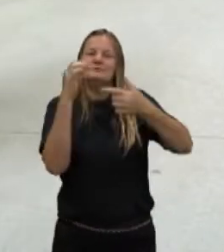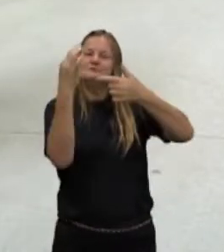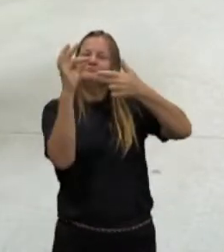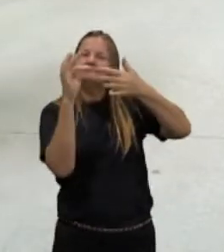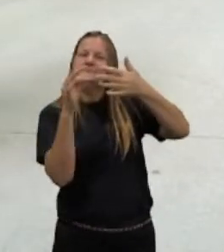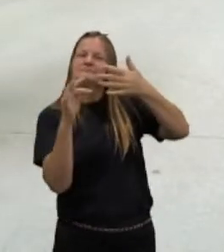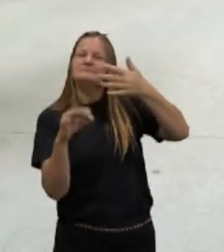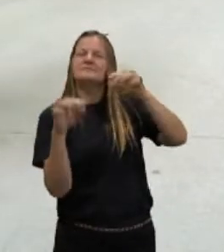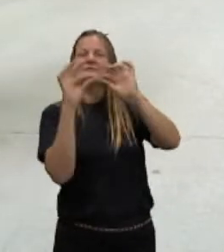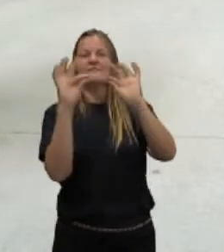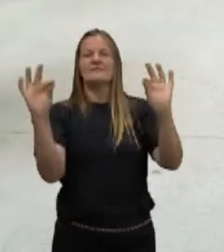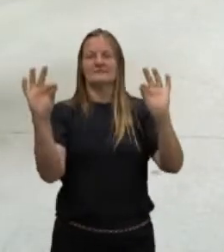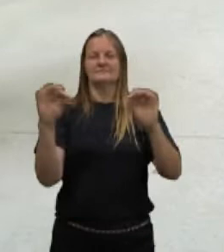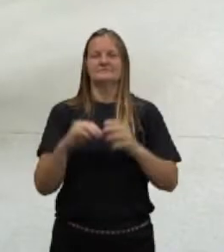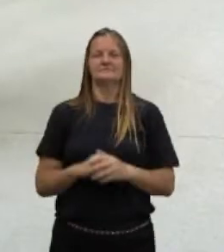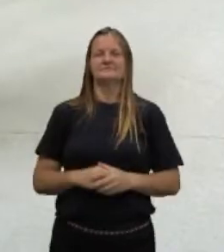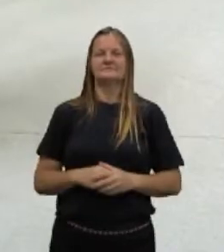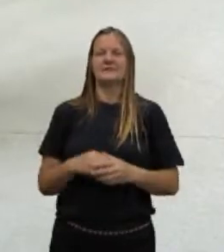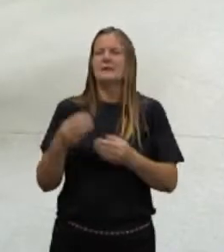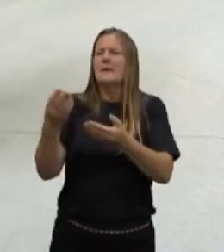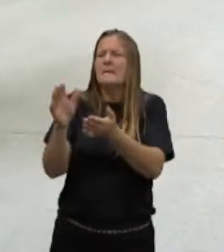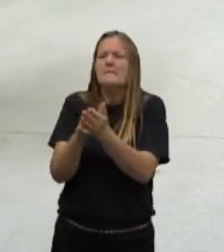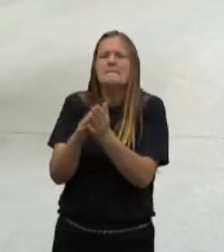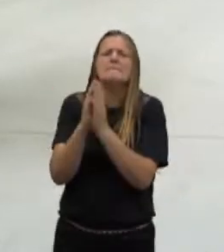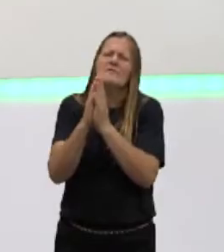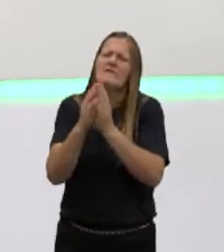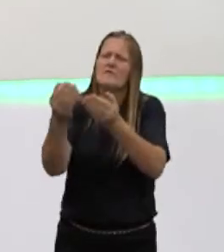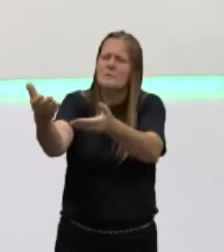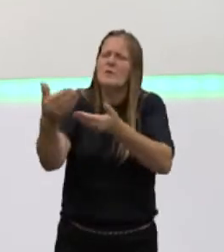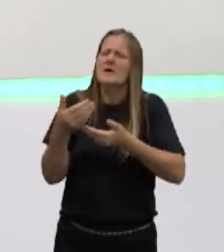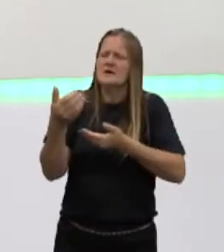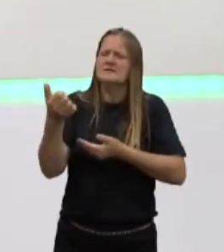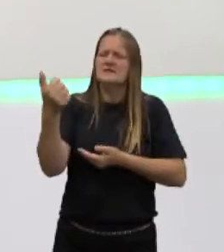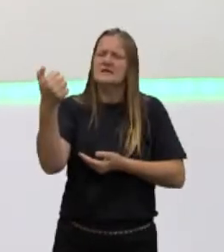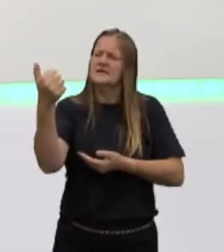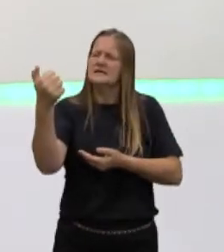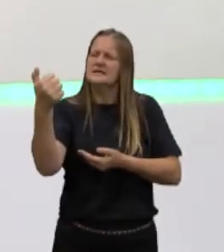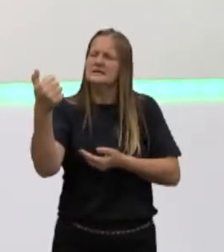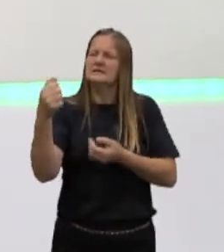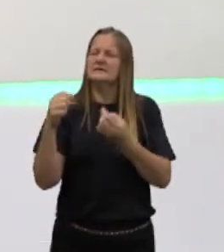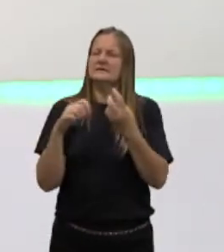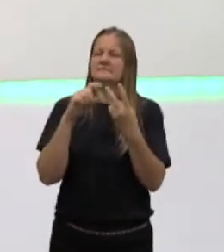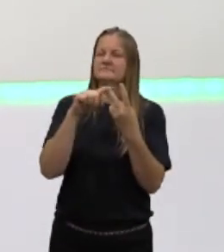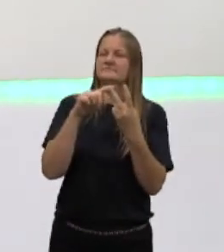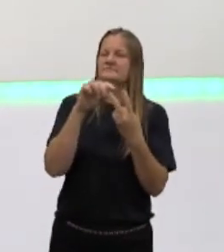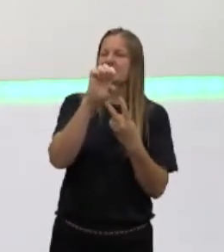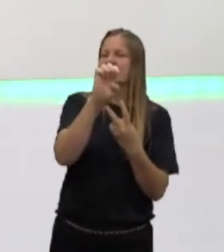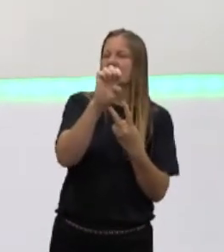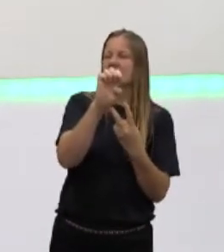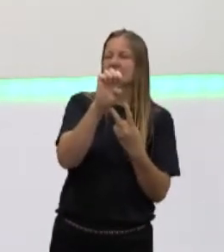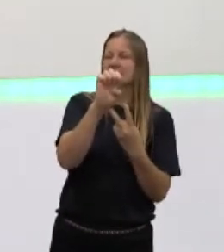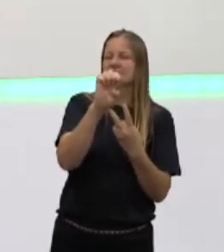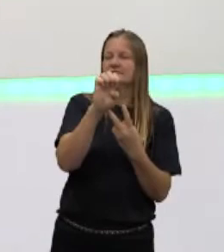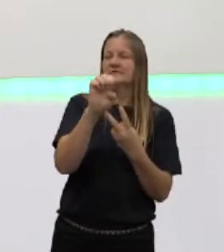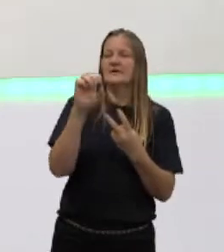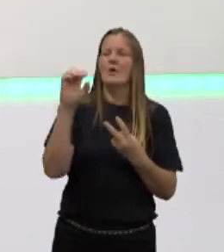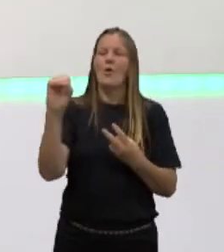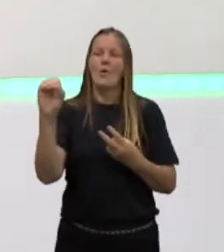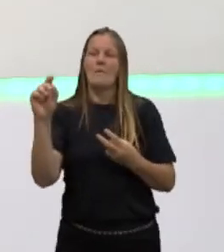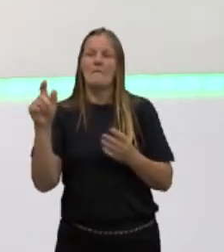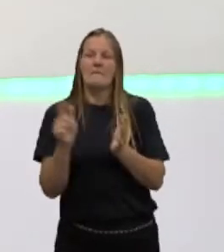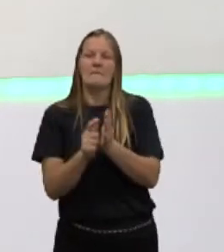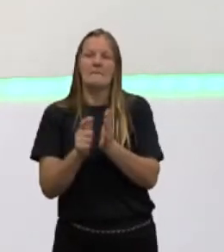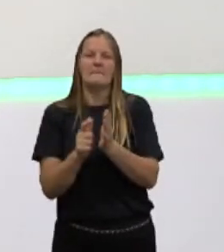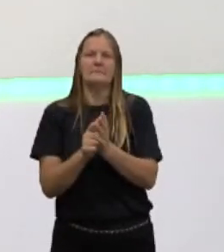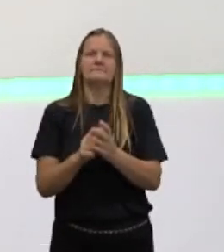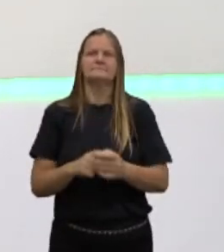Tá? Me alcança a caneta e Eu preciso dizer, por exemplo, o papel. Eu não posso